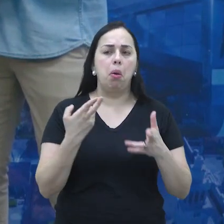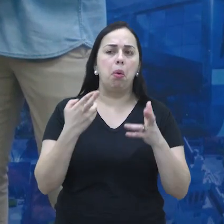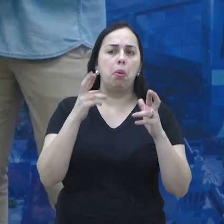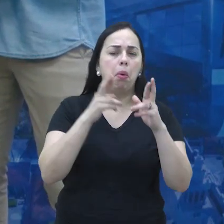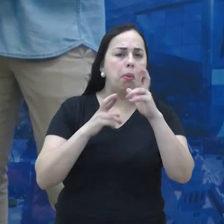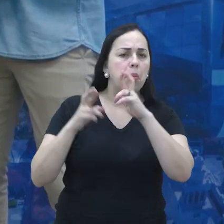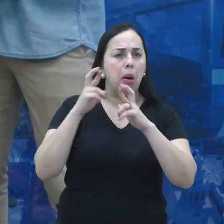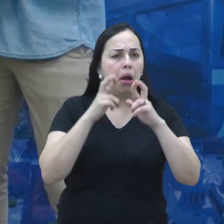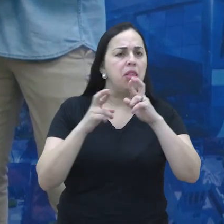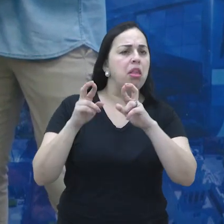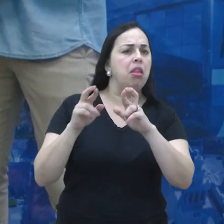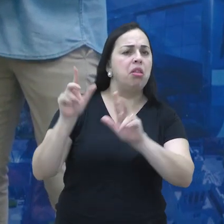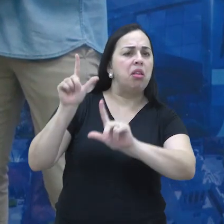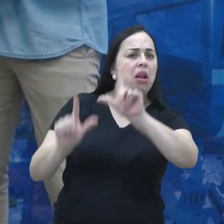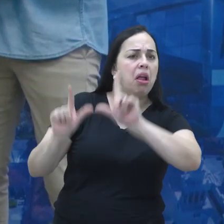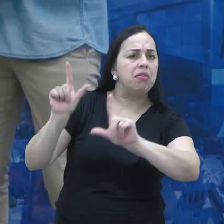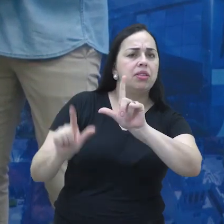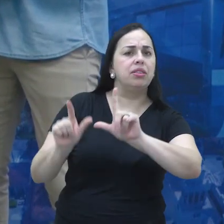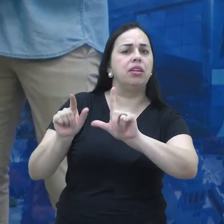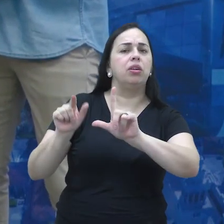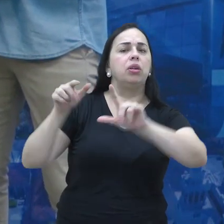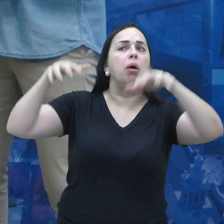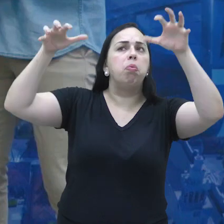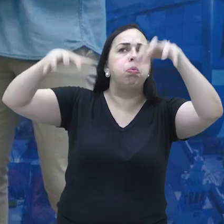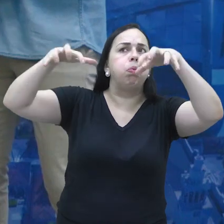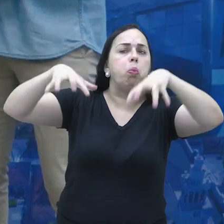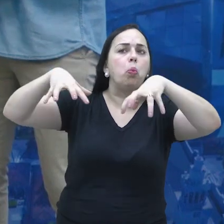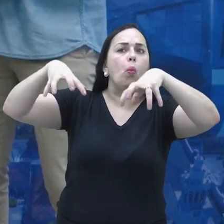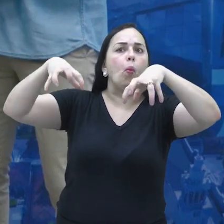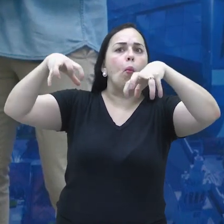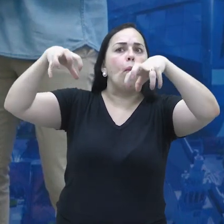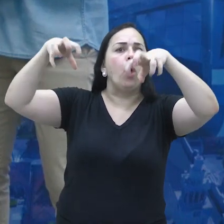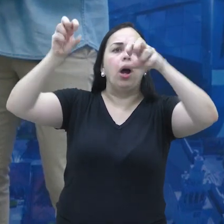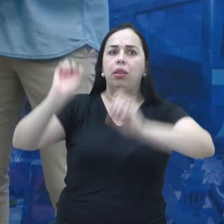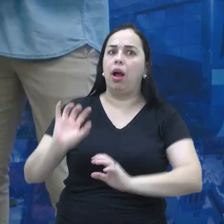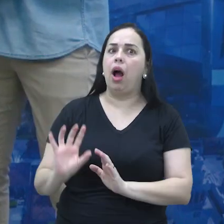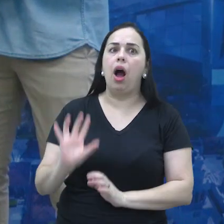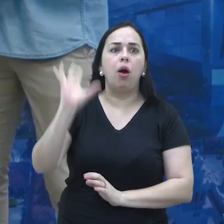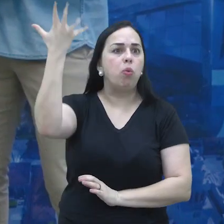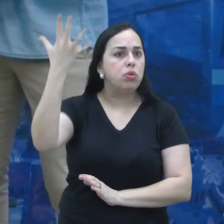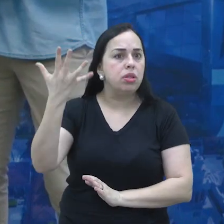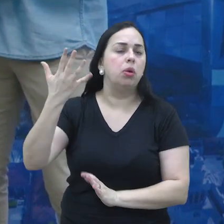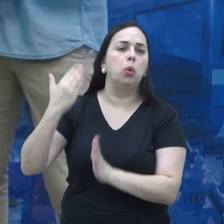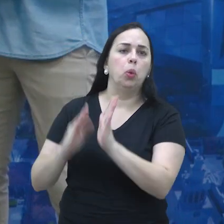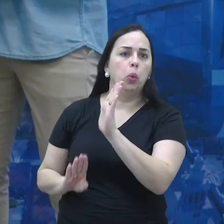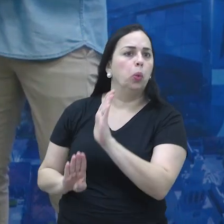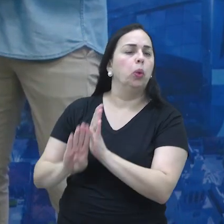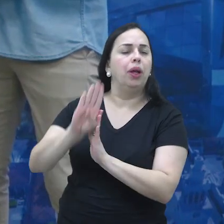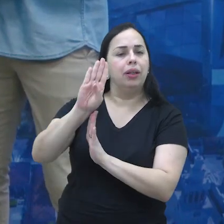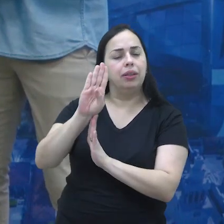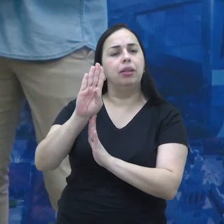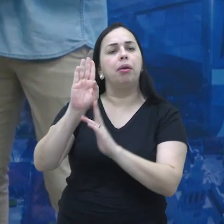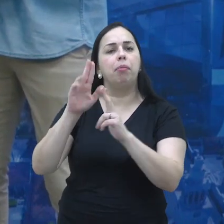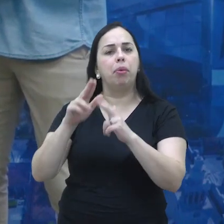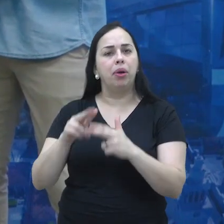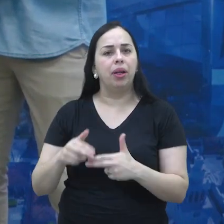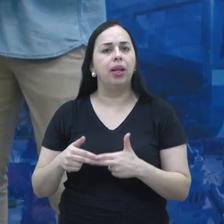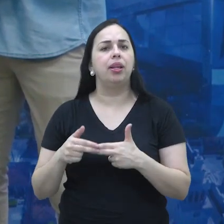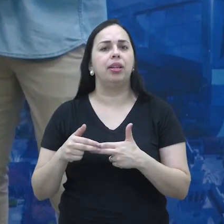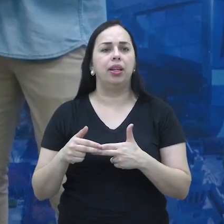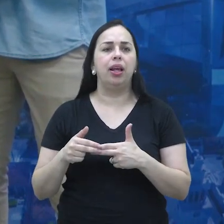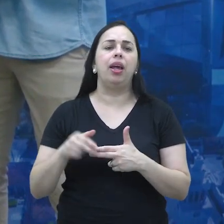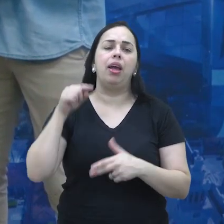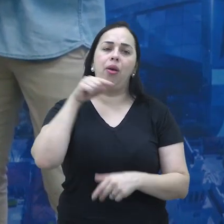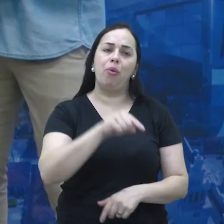vários noticiários que as secas, os eventos extremos, eles têm aumentado a sua frequência. Isso decorre das